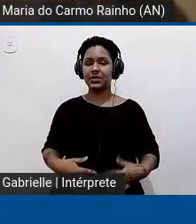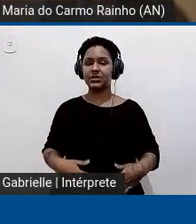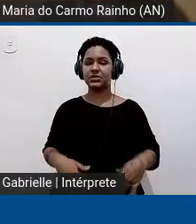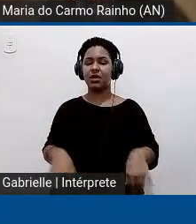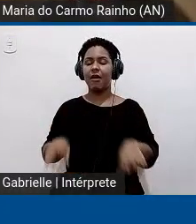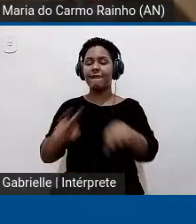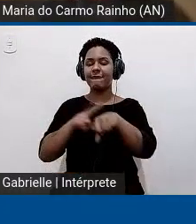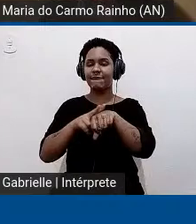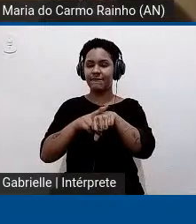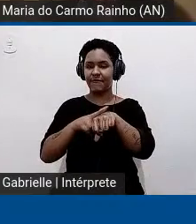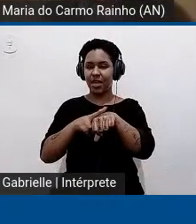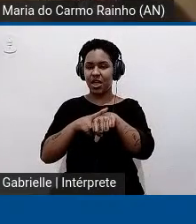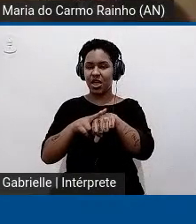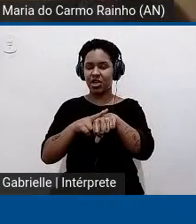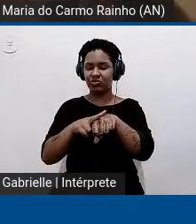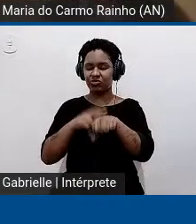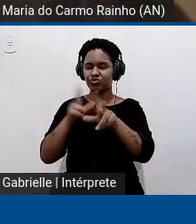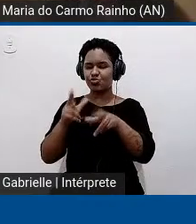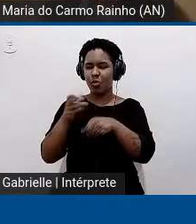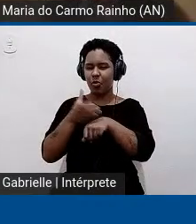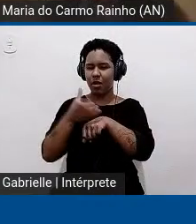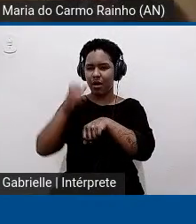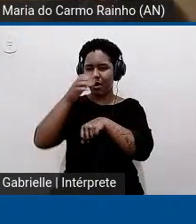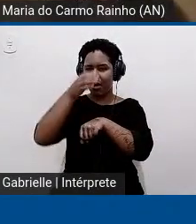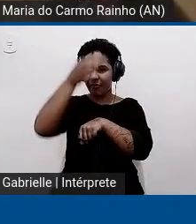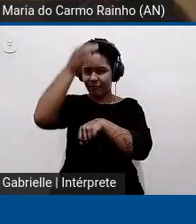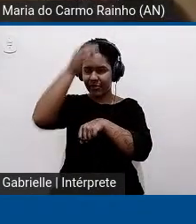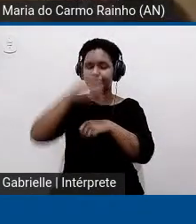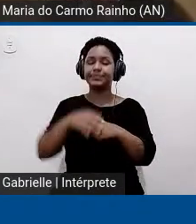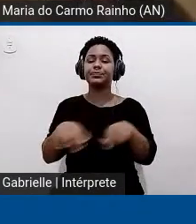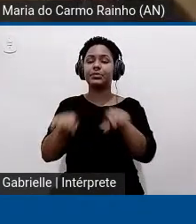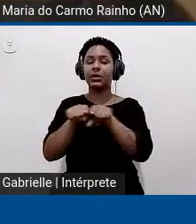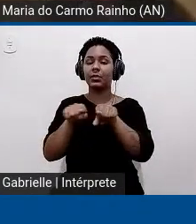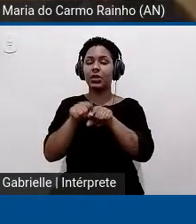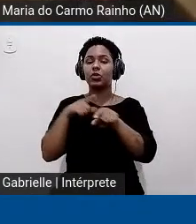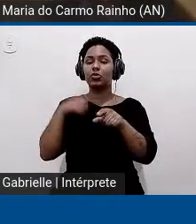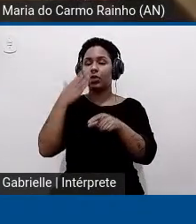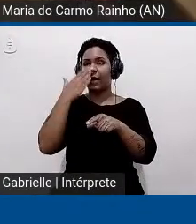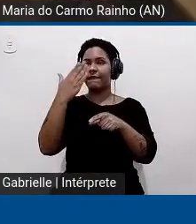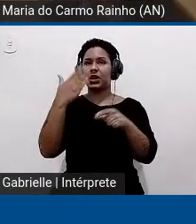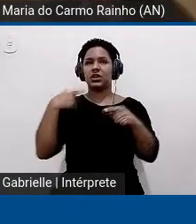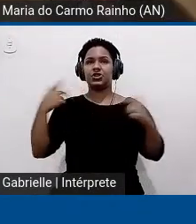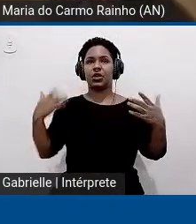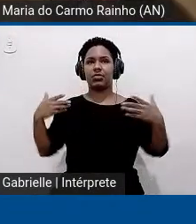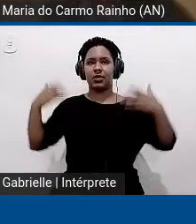garrafa e em frente de uma estante de livros, né?